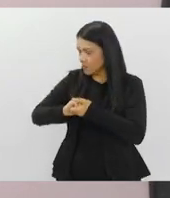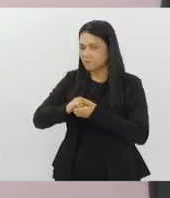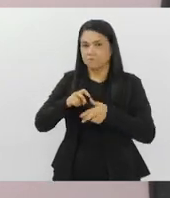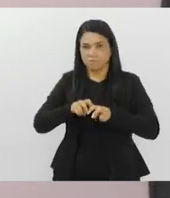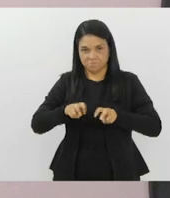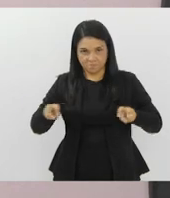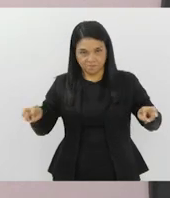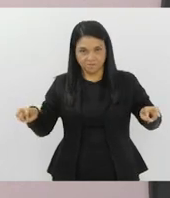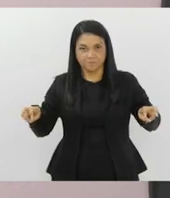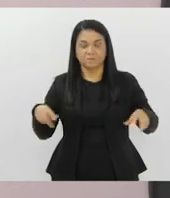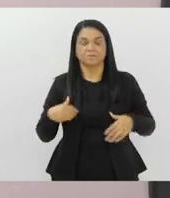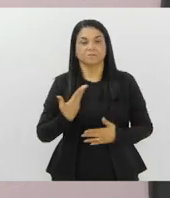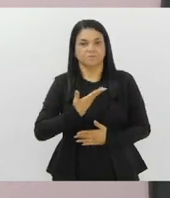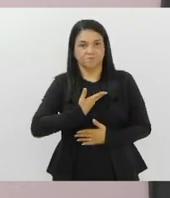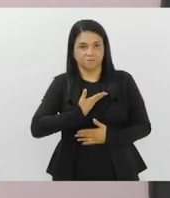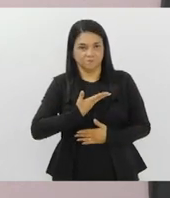colegas.